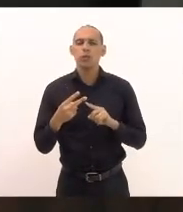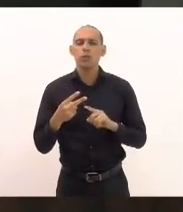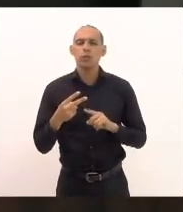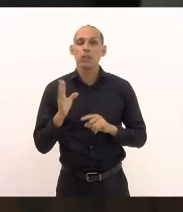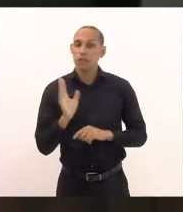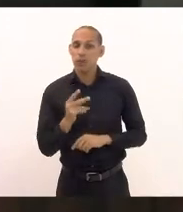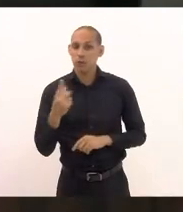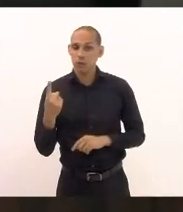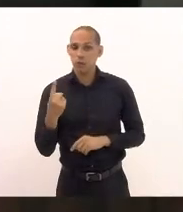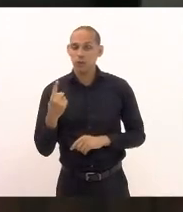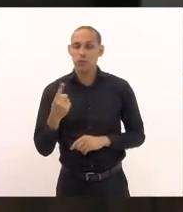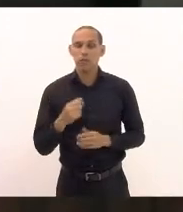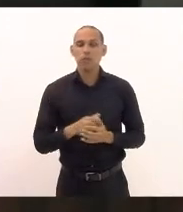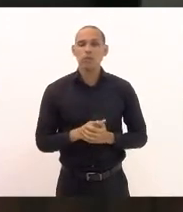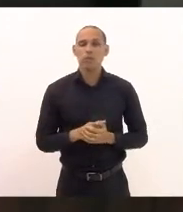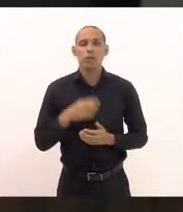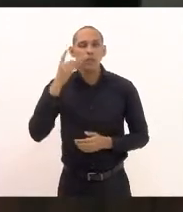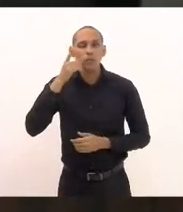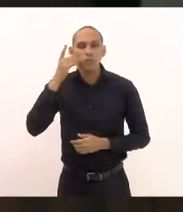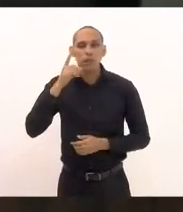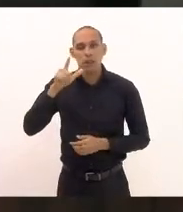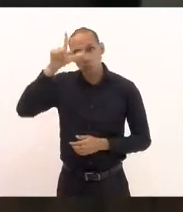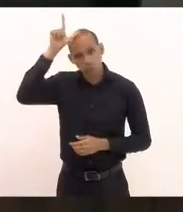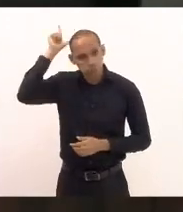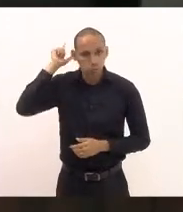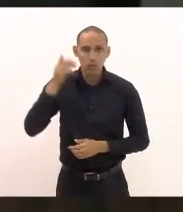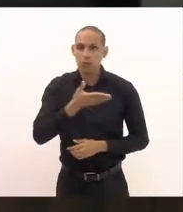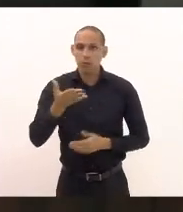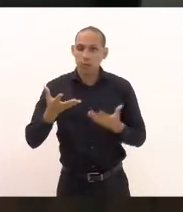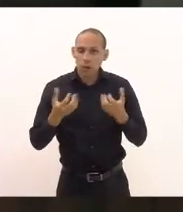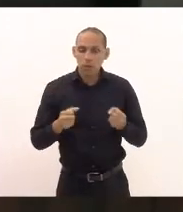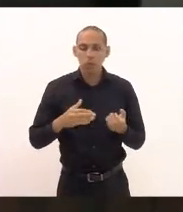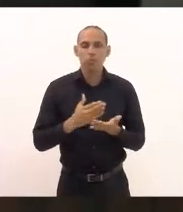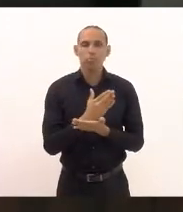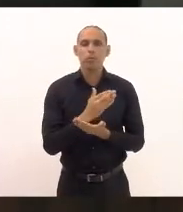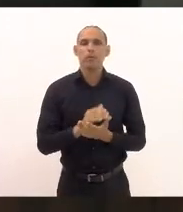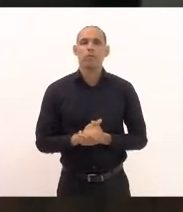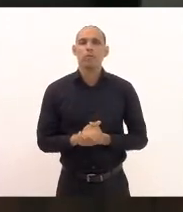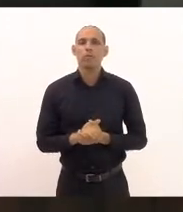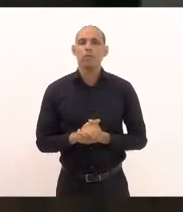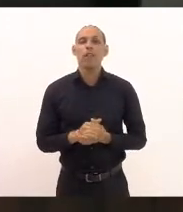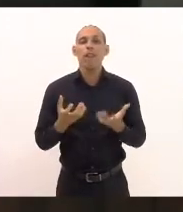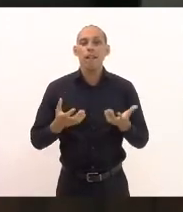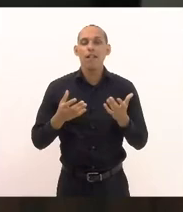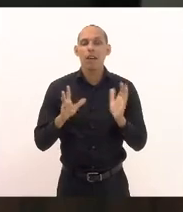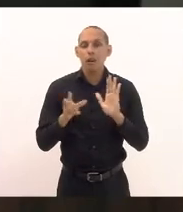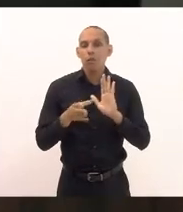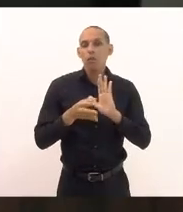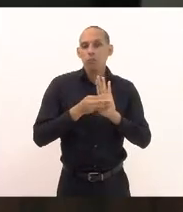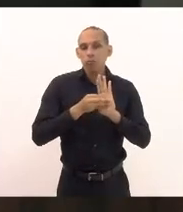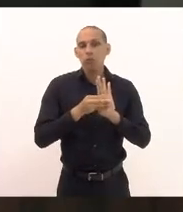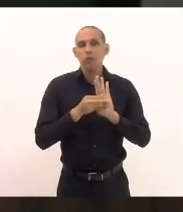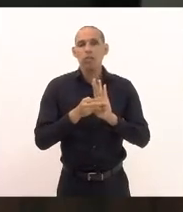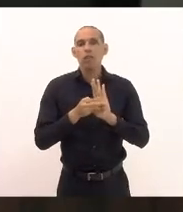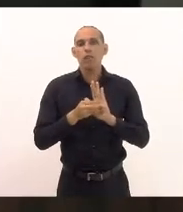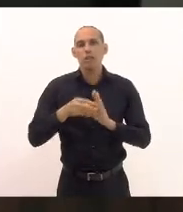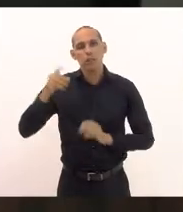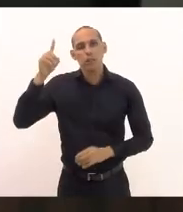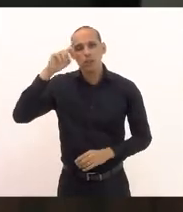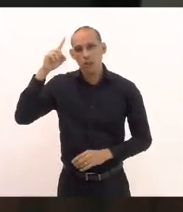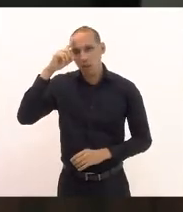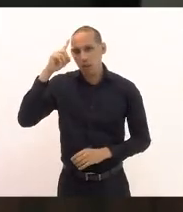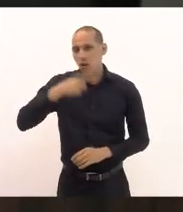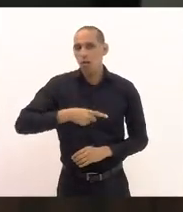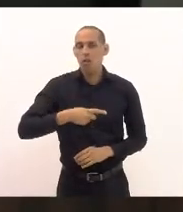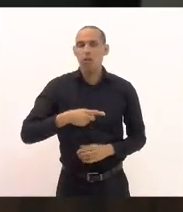5191-21, deputado Luiz Paulo. Senhores que aprovam, nesse como estão, aprovado. Requer inclusão na ordem do dia projeto de lei